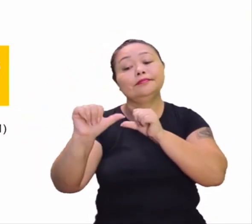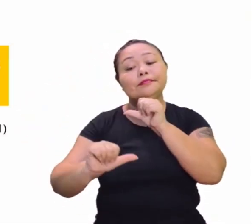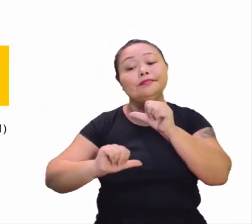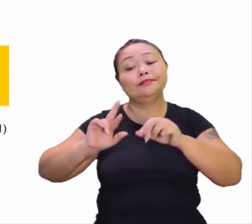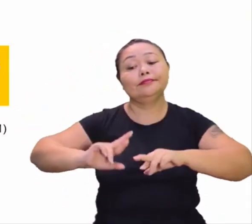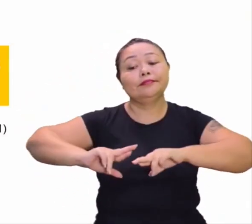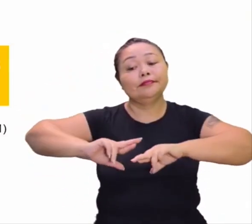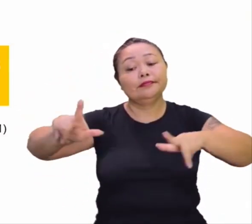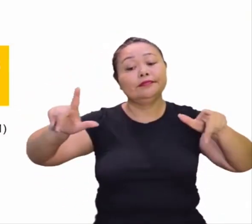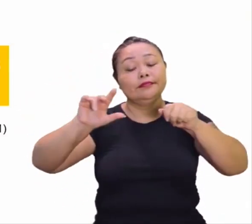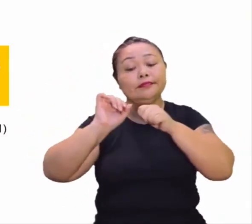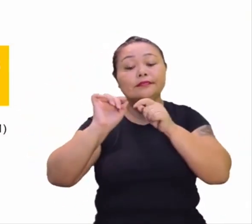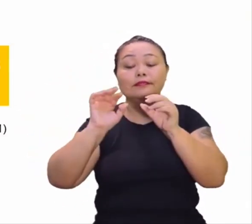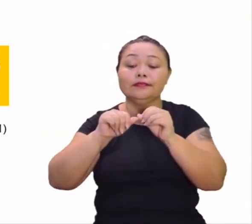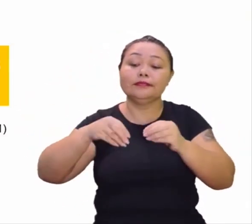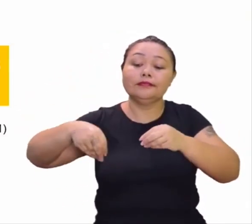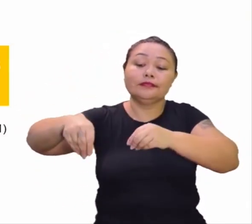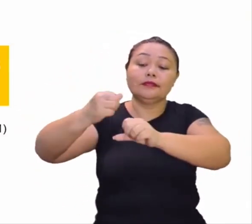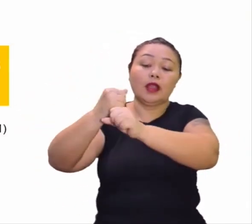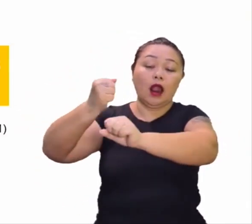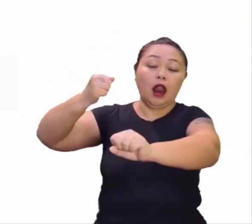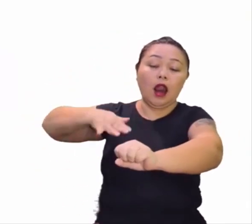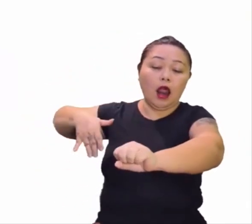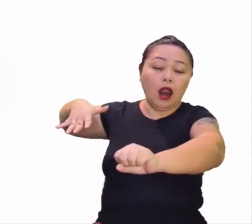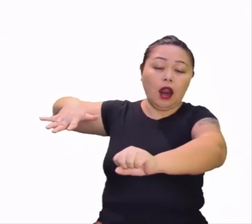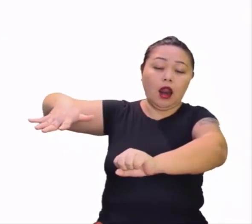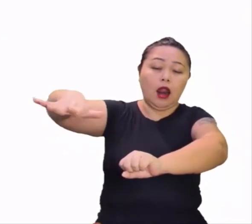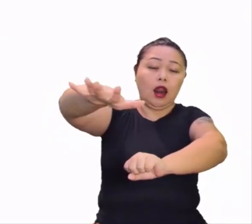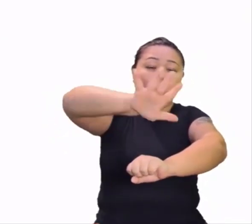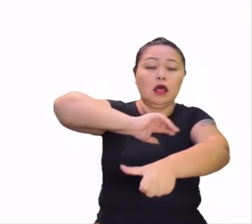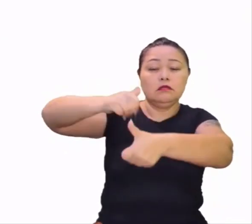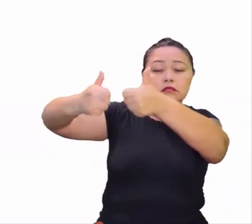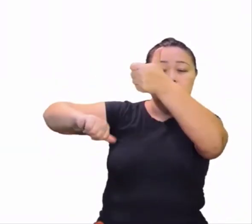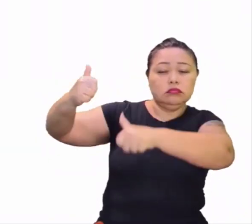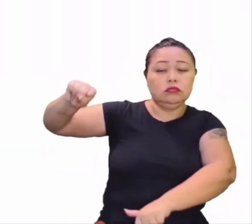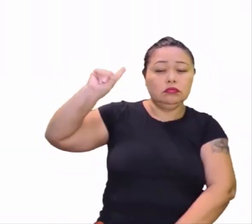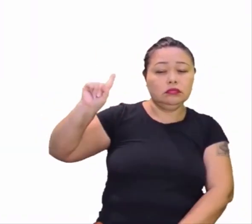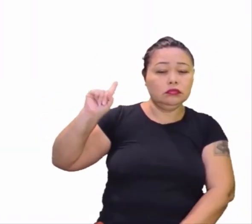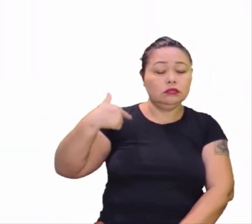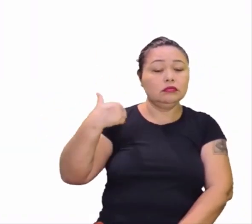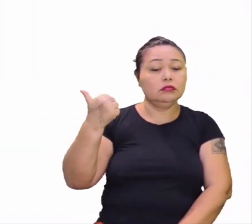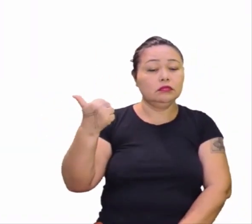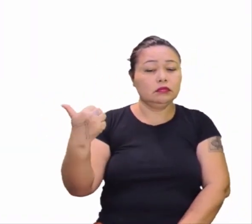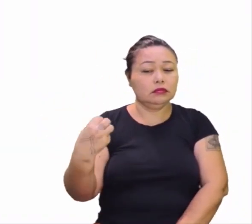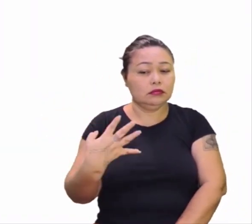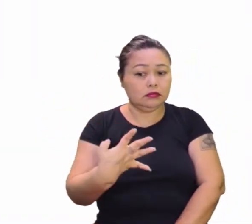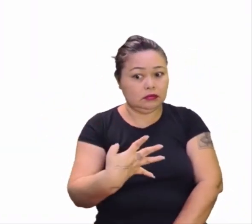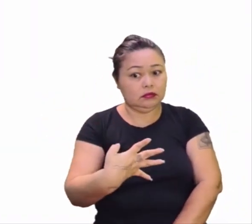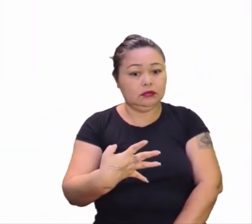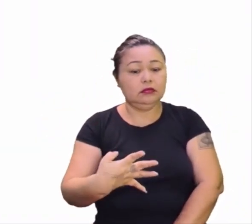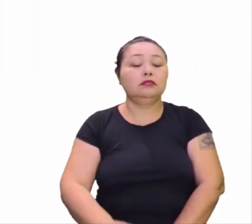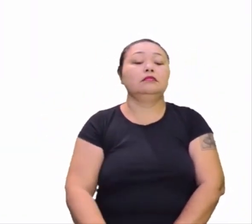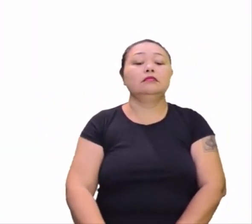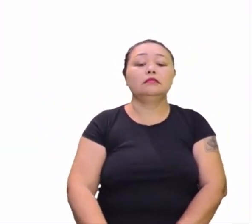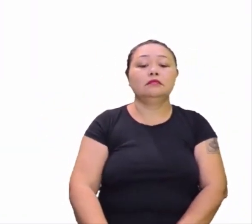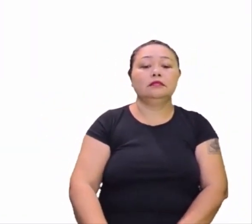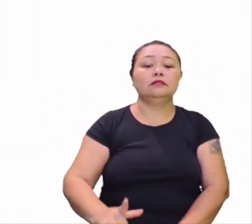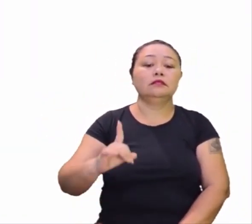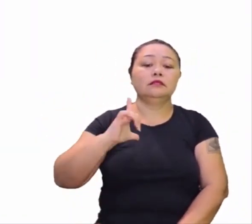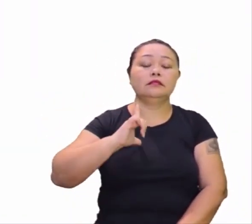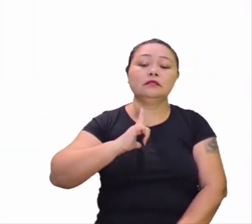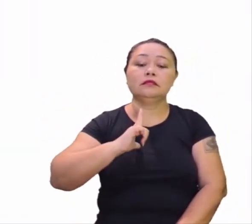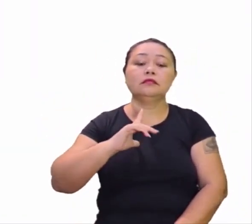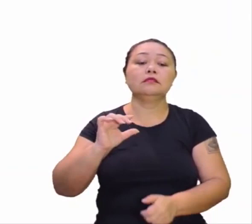sua extensão territorial. Analisa comigo aqui a questão do fuso horário. Nós temos